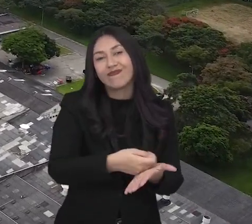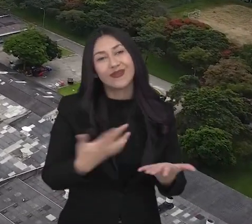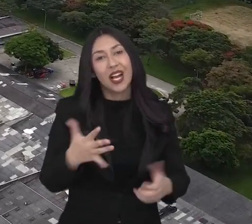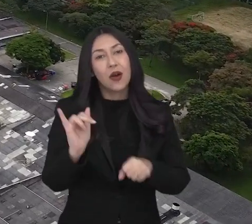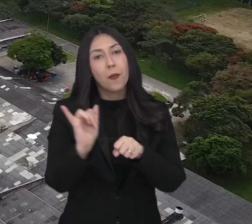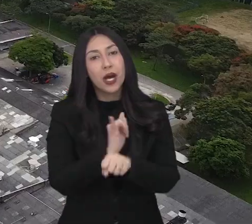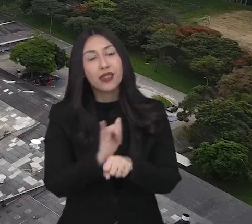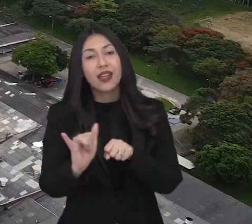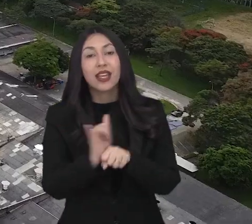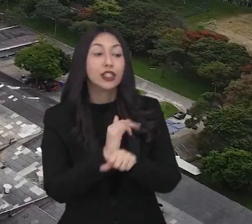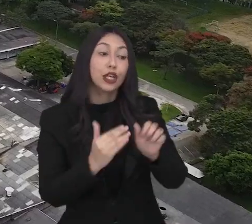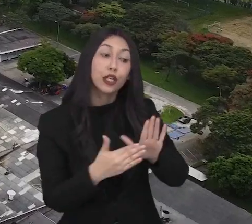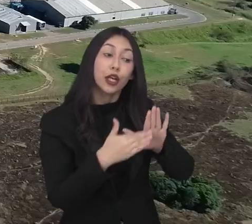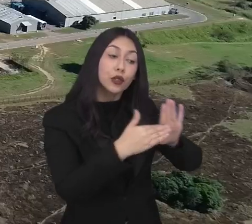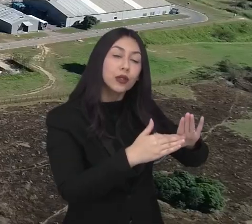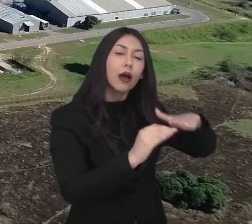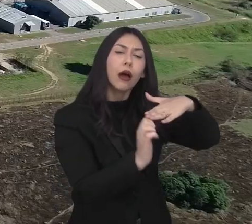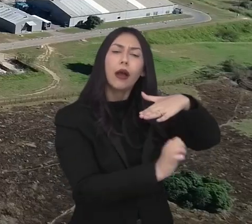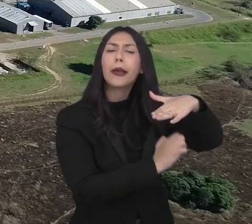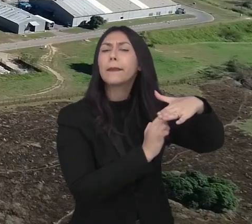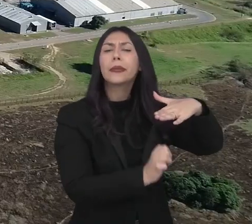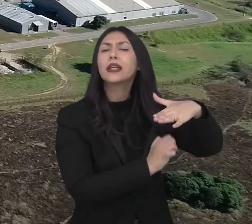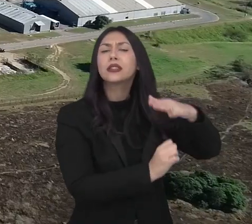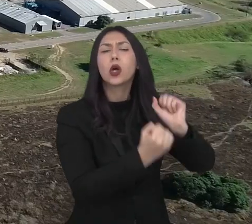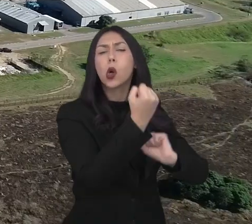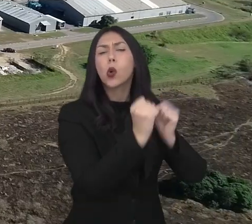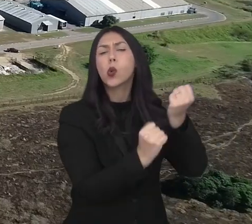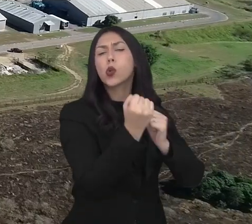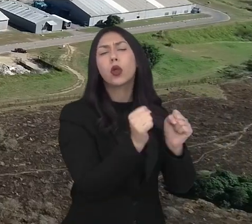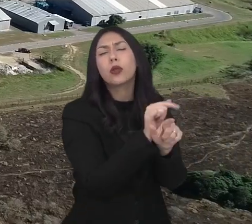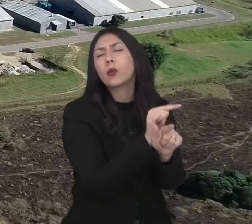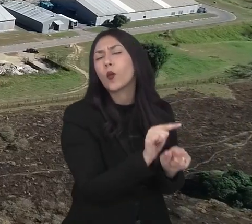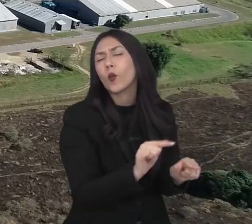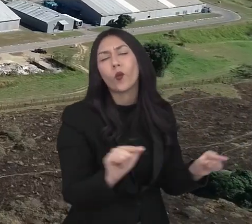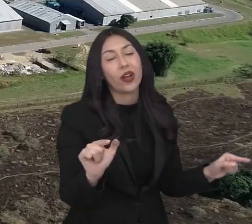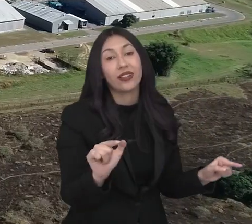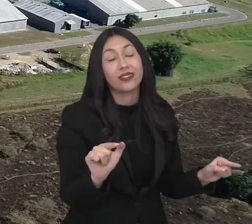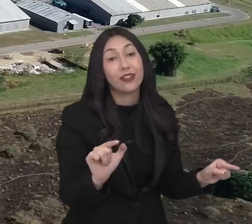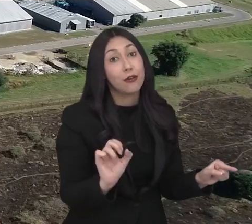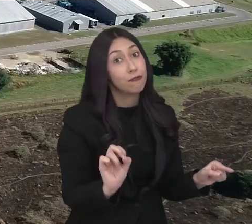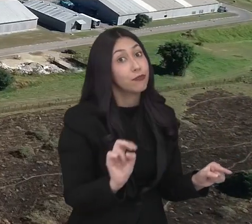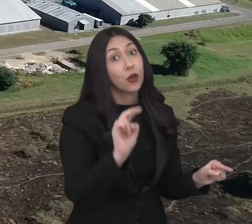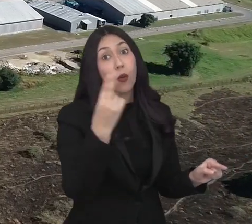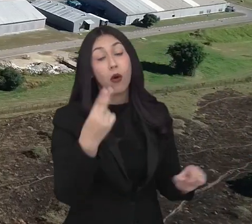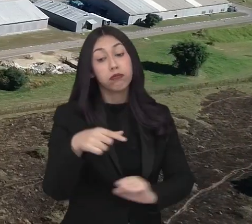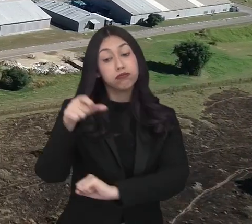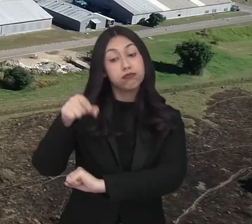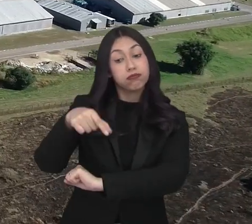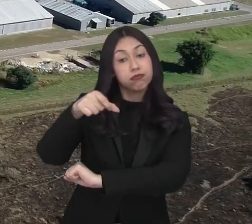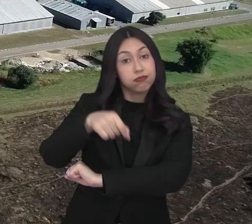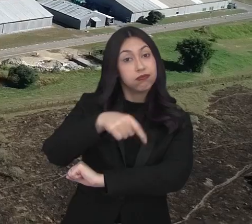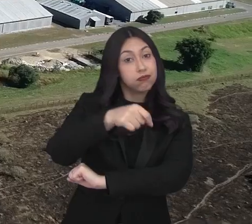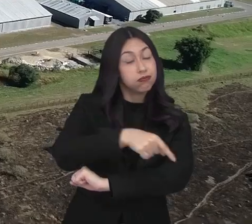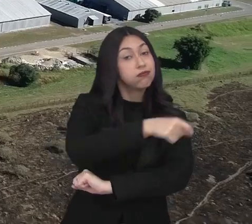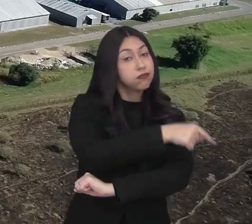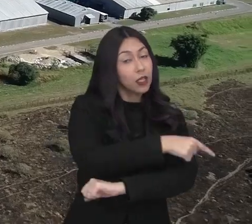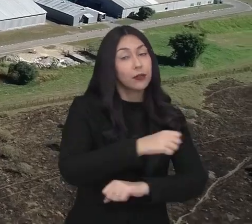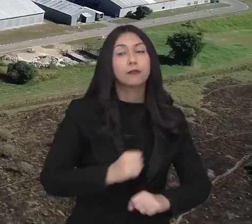compensar financeiramente empresas que adotaram processos mais limpos ou fizeram compensação